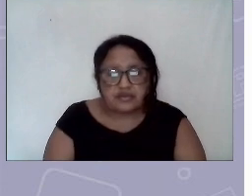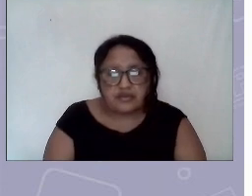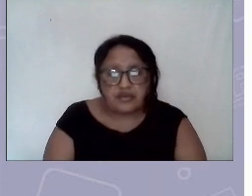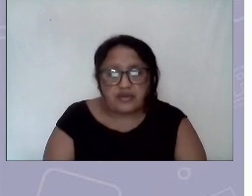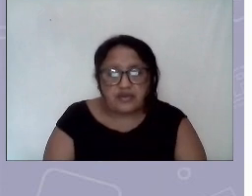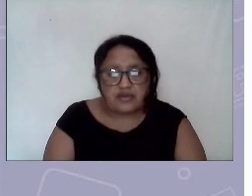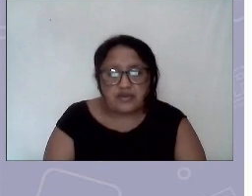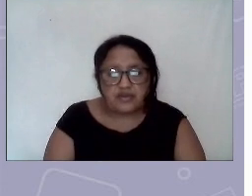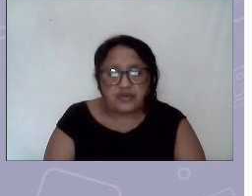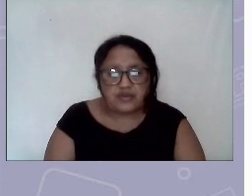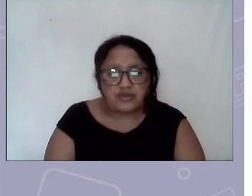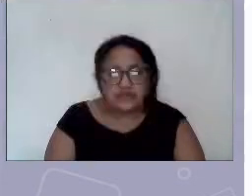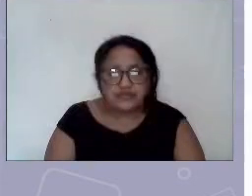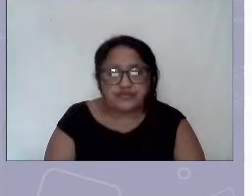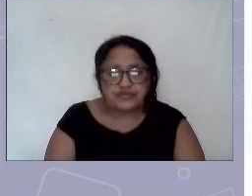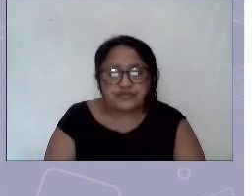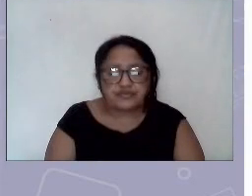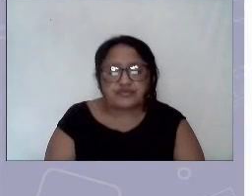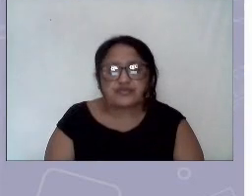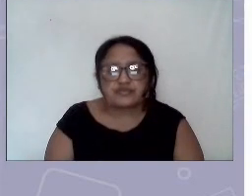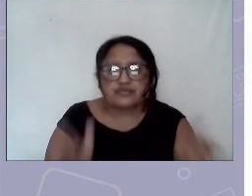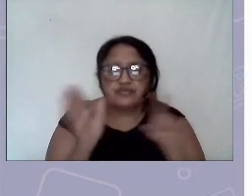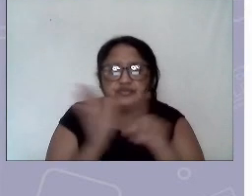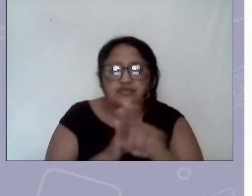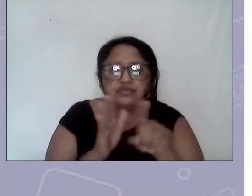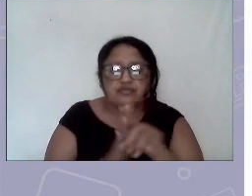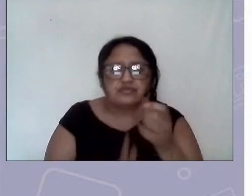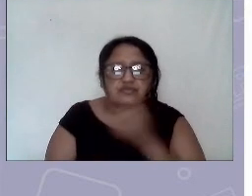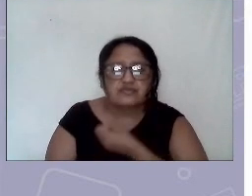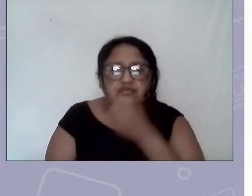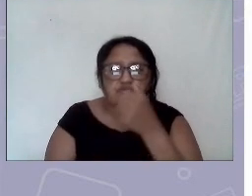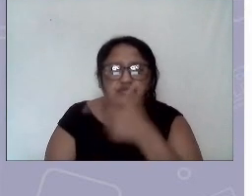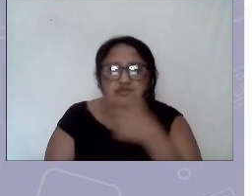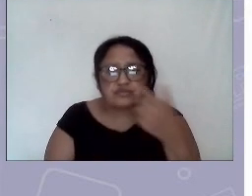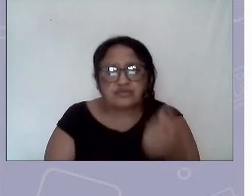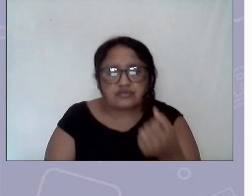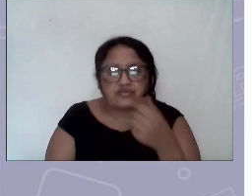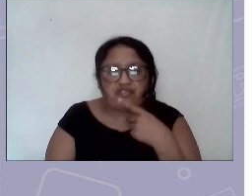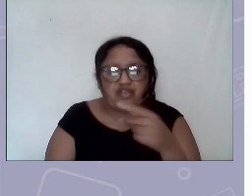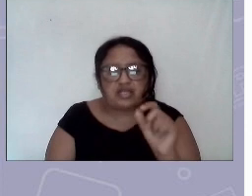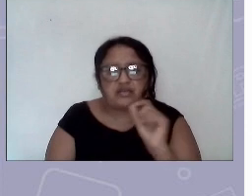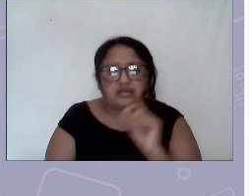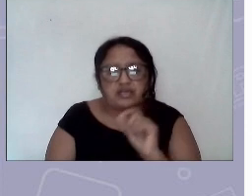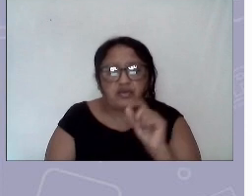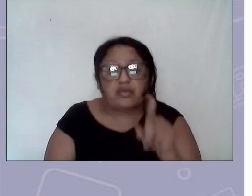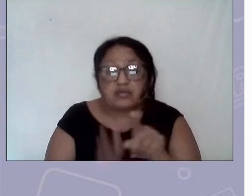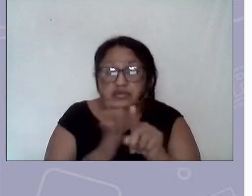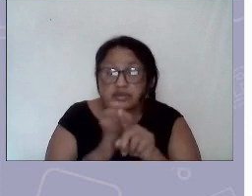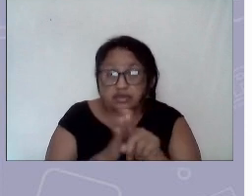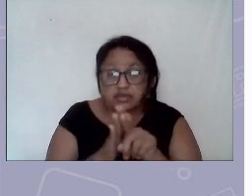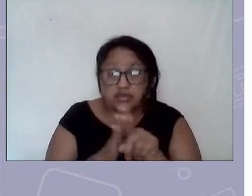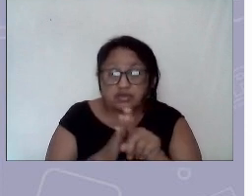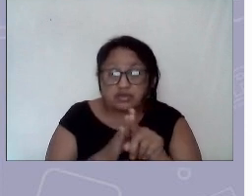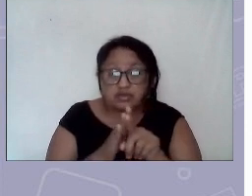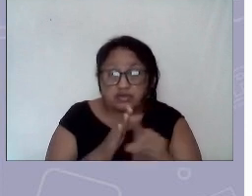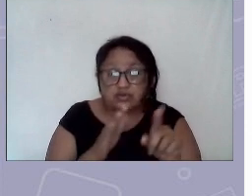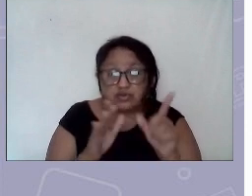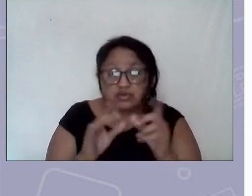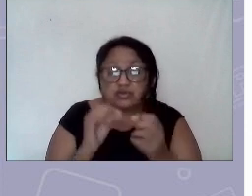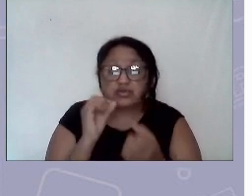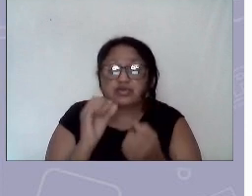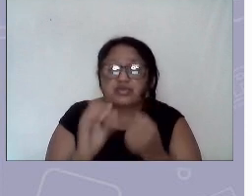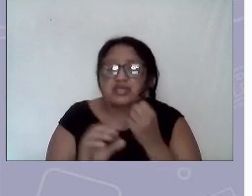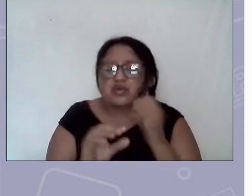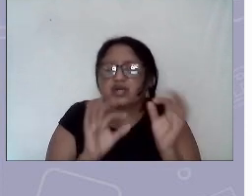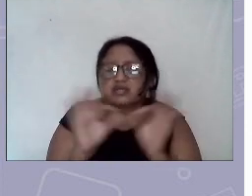questão de número 26 diz assim um pesquisador elaborou um modelo físico